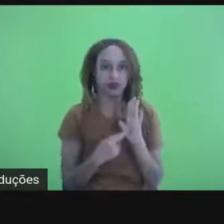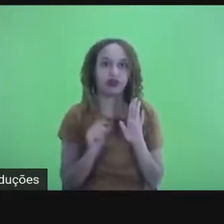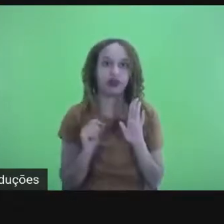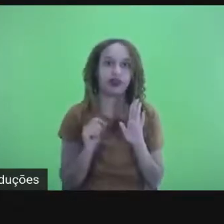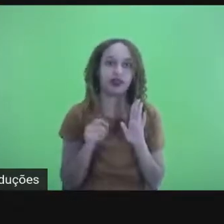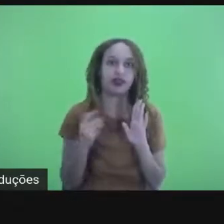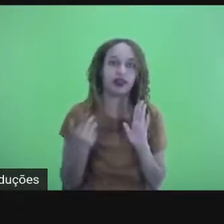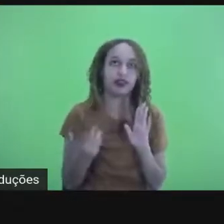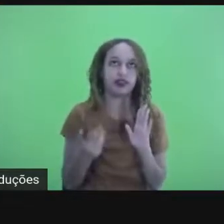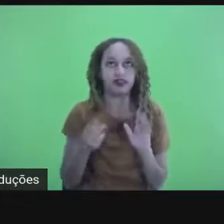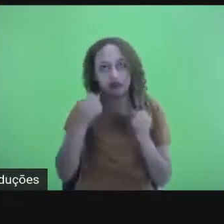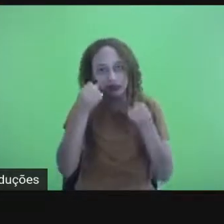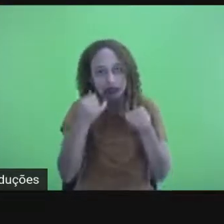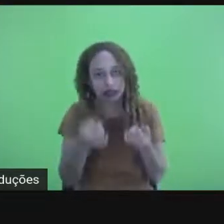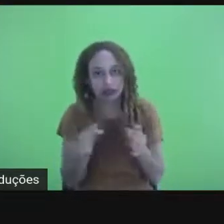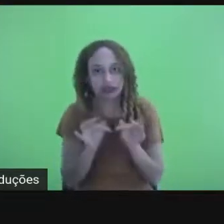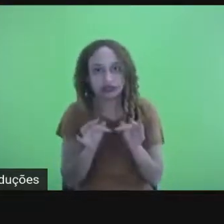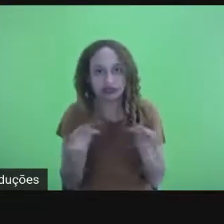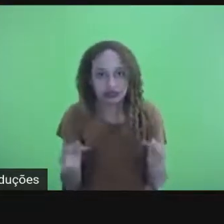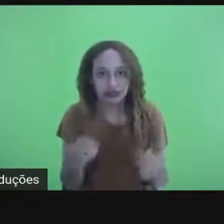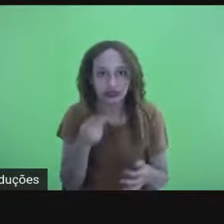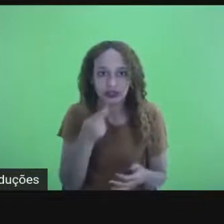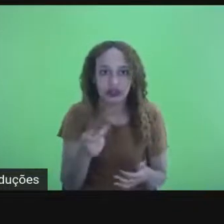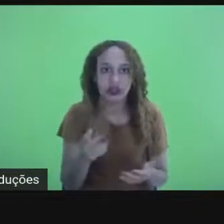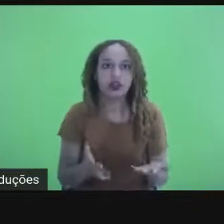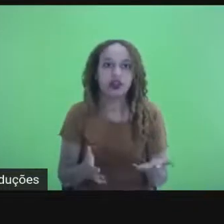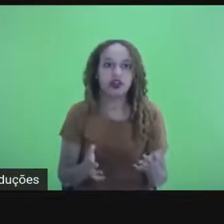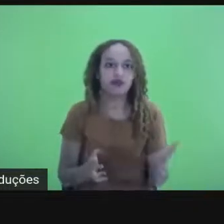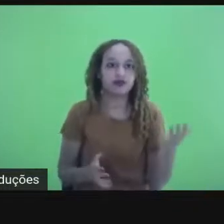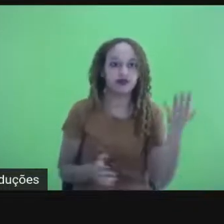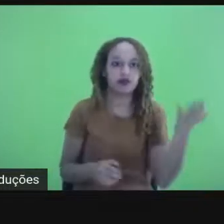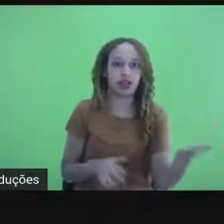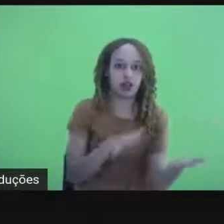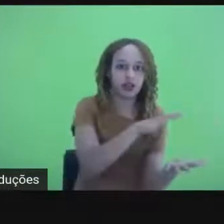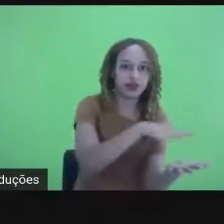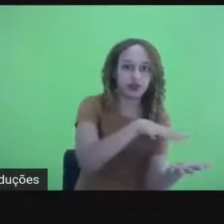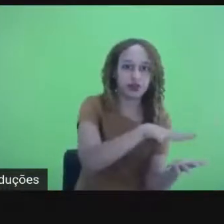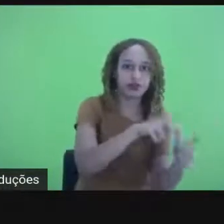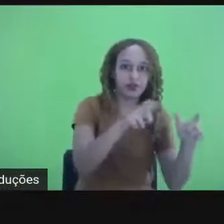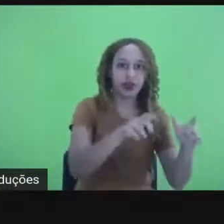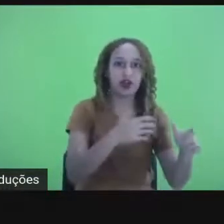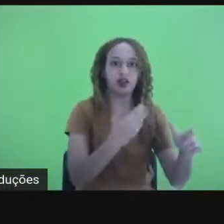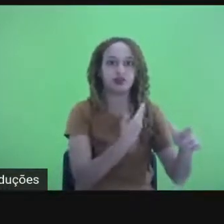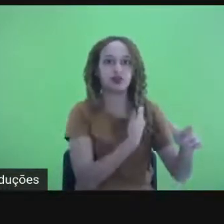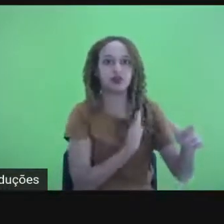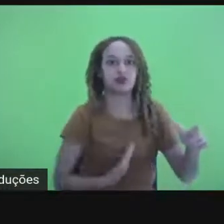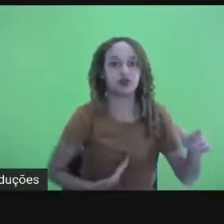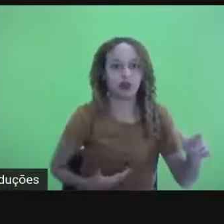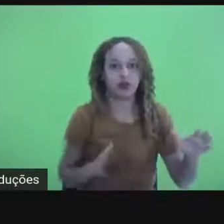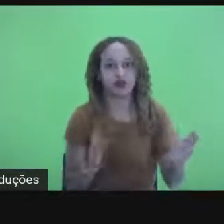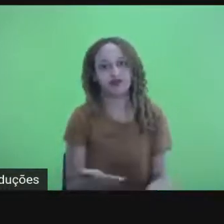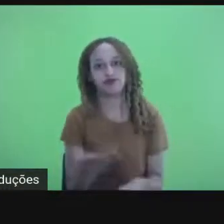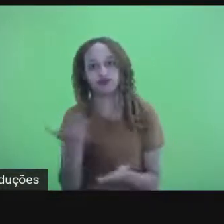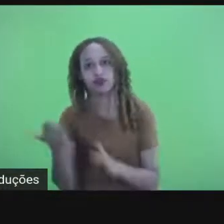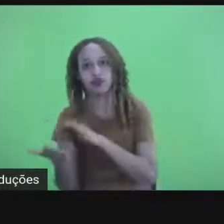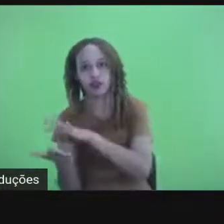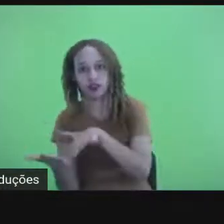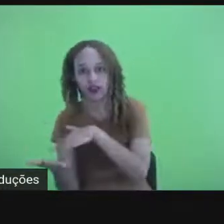bem simplista, quando a gente fala em polis, a gente está falando em espaço público, quando a gente fala em oikos, a gente está falando em